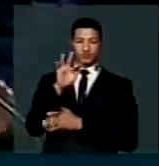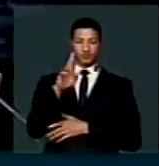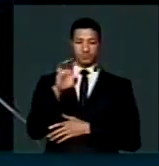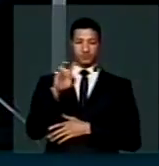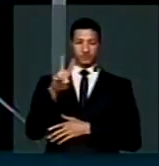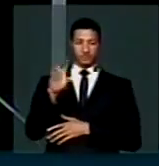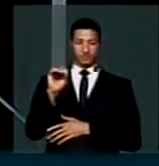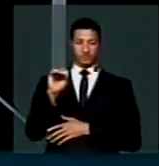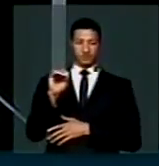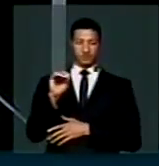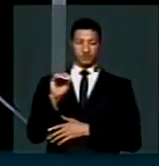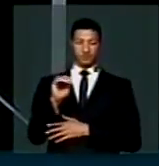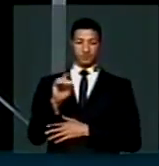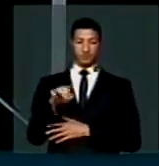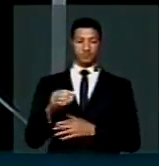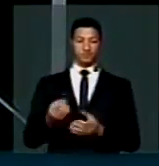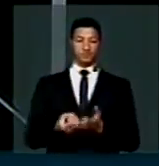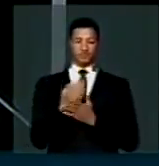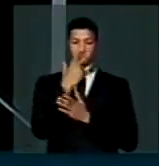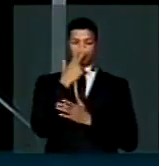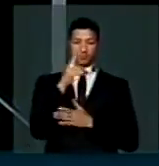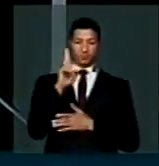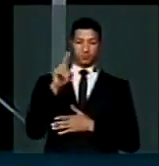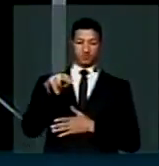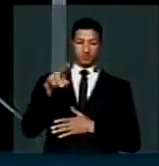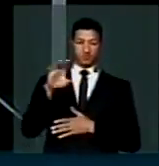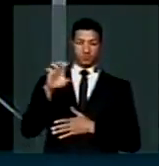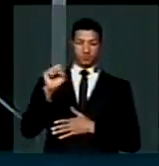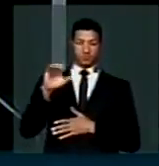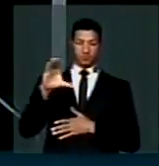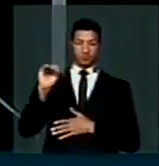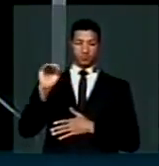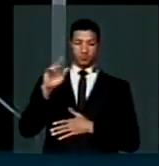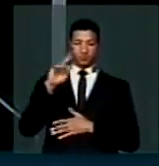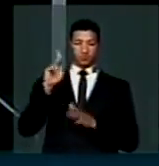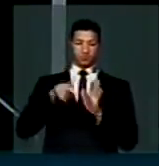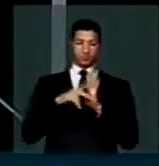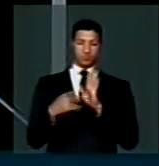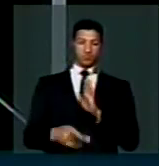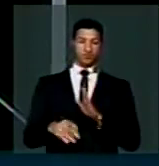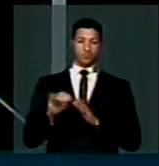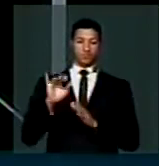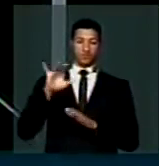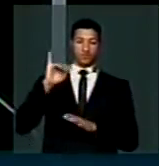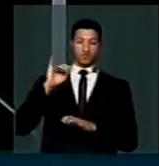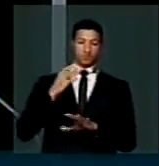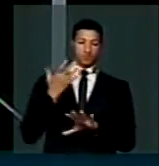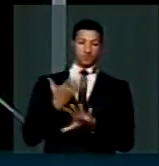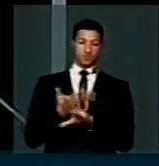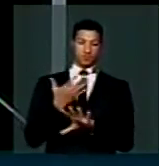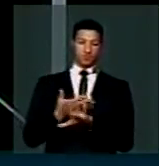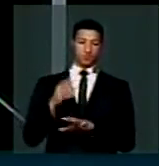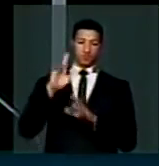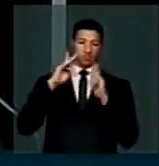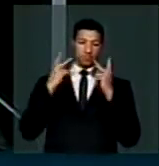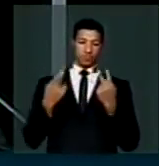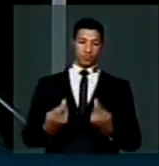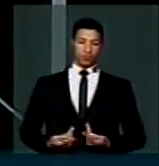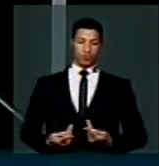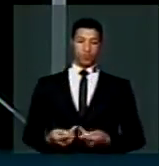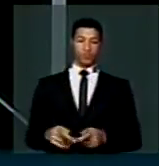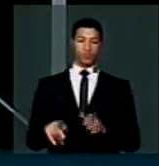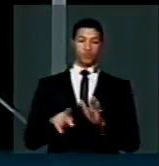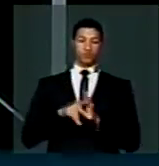frevo foi considerado pela Unesco patrimônio imaterial da humanidade. Lá